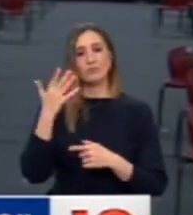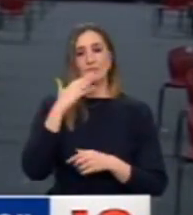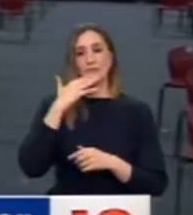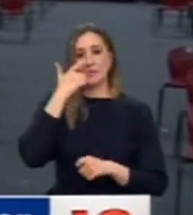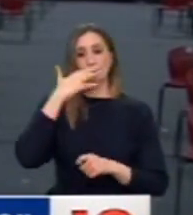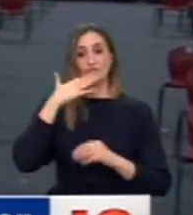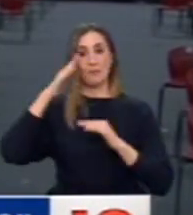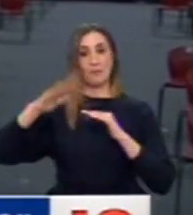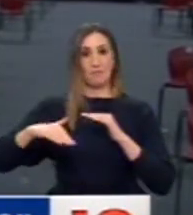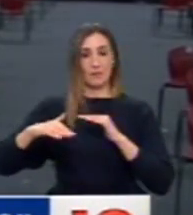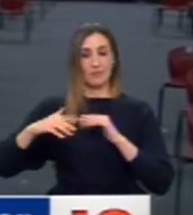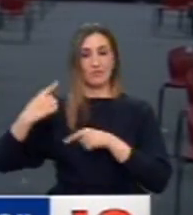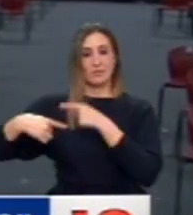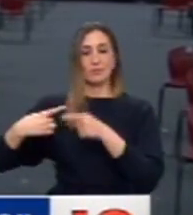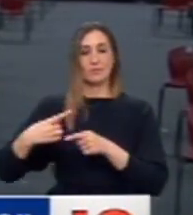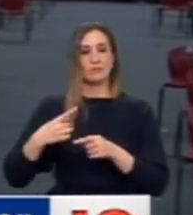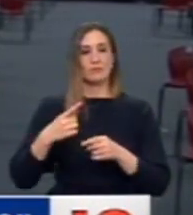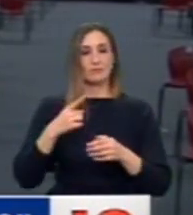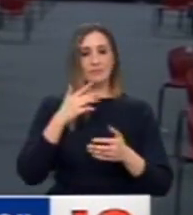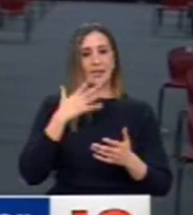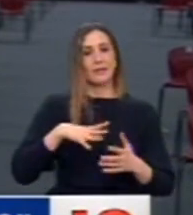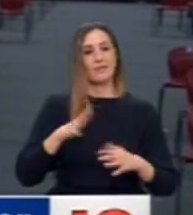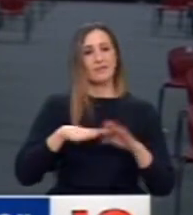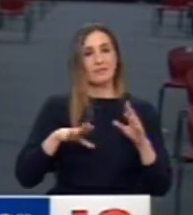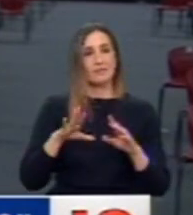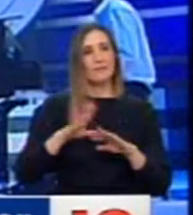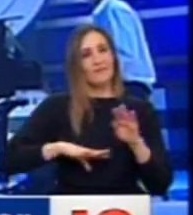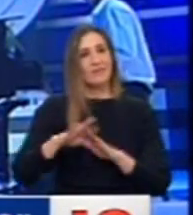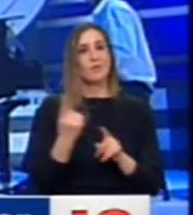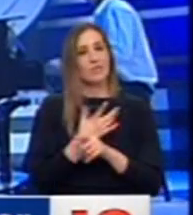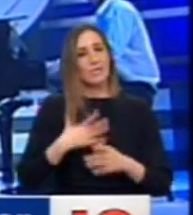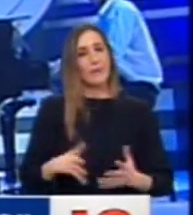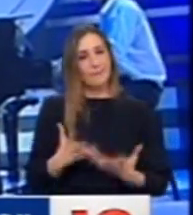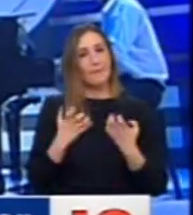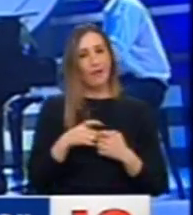minha tem, acho que tem os pés mais assentes na terra e quer mais fazer, eles querem.